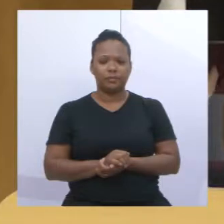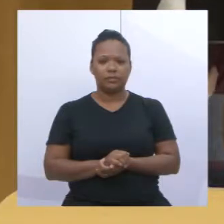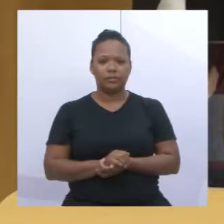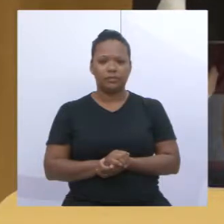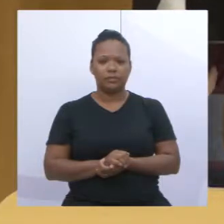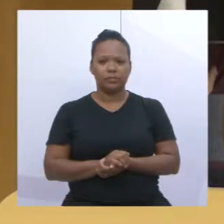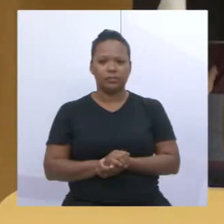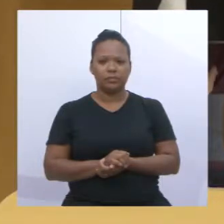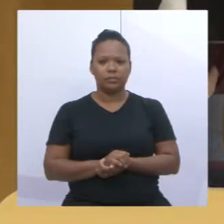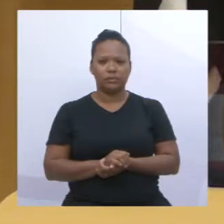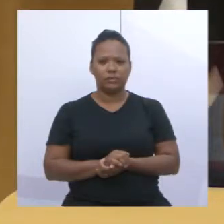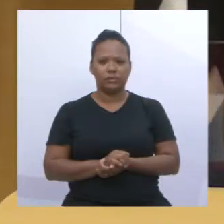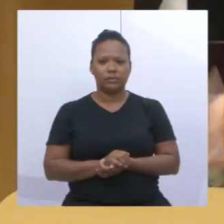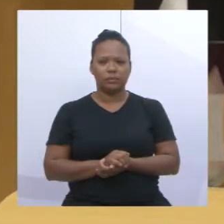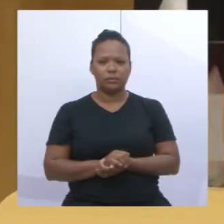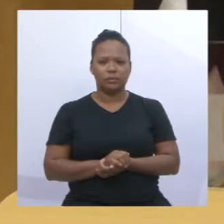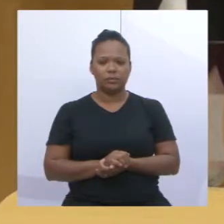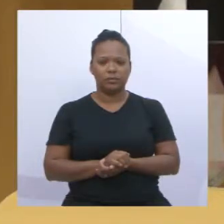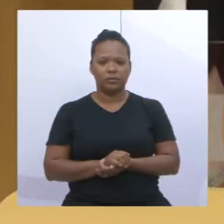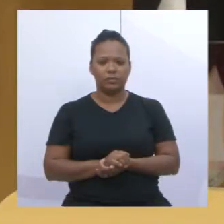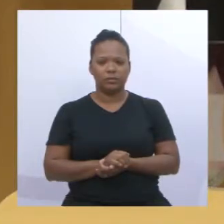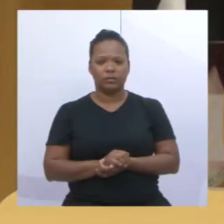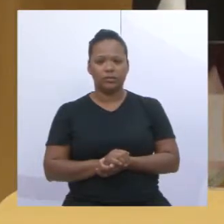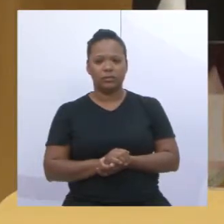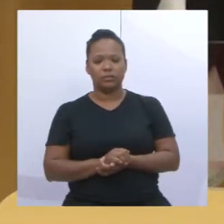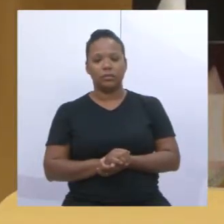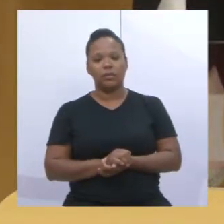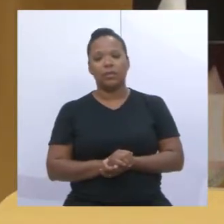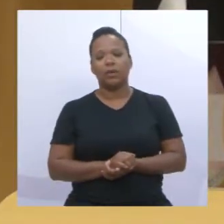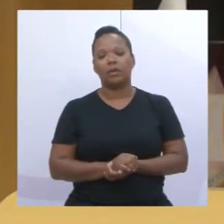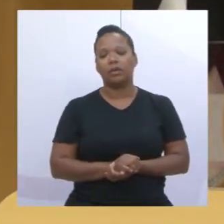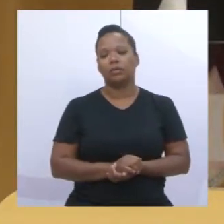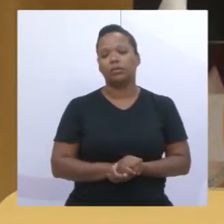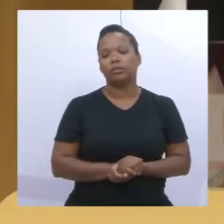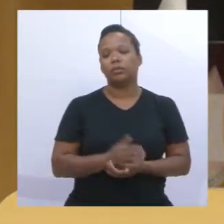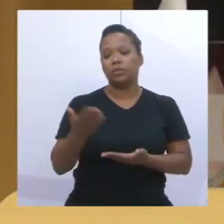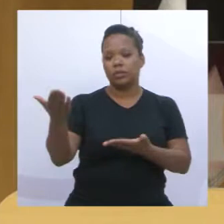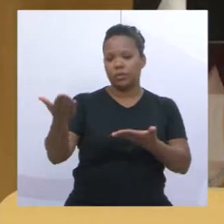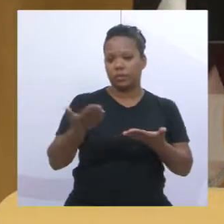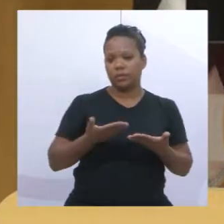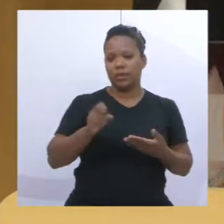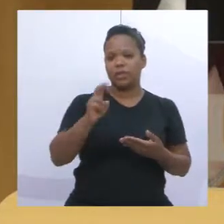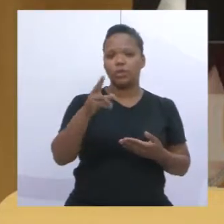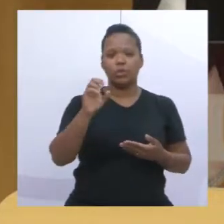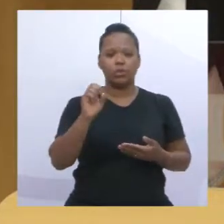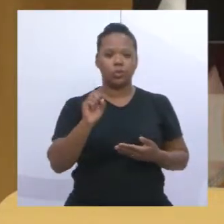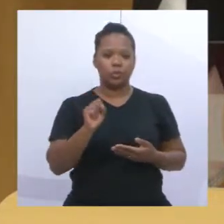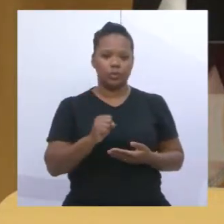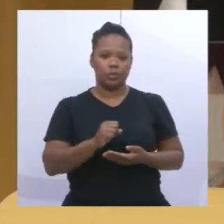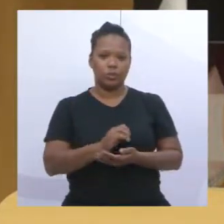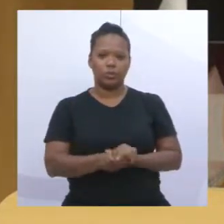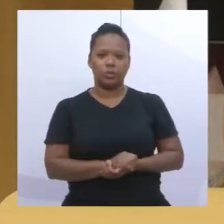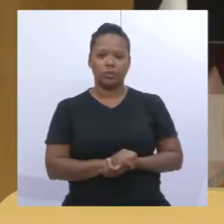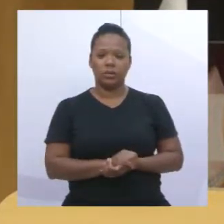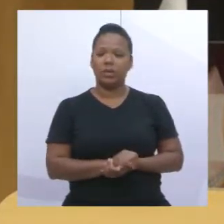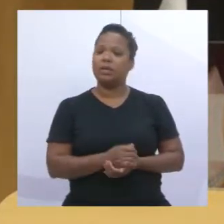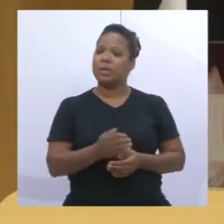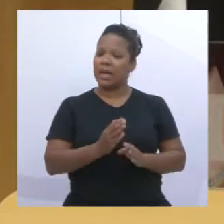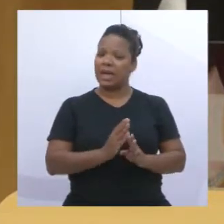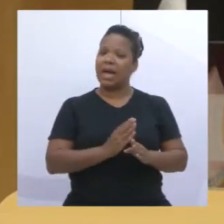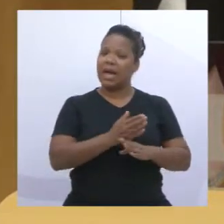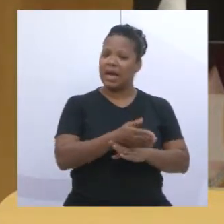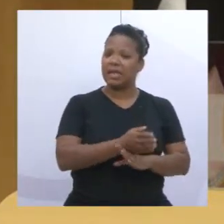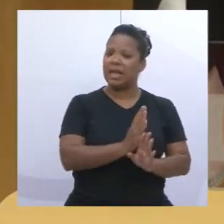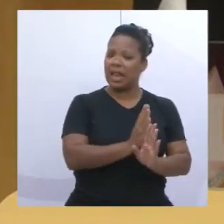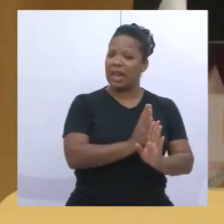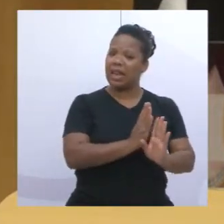verdade que com os recursos que são recebidos pelo SUS, é preciso que a pessoa entre numa fila, é preciso que a